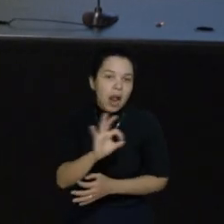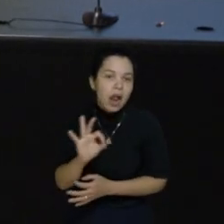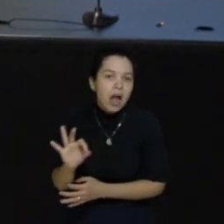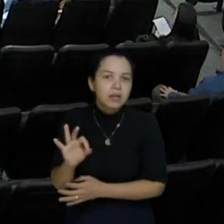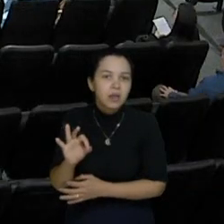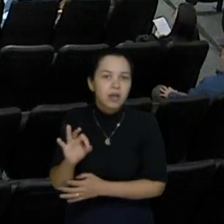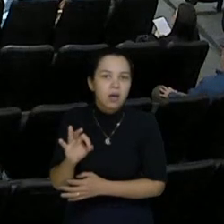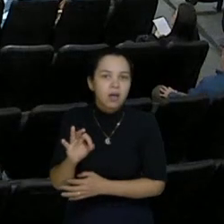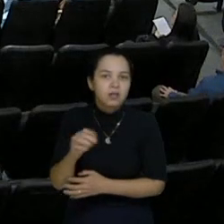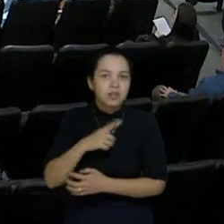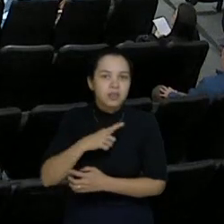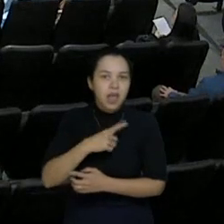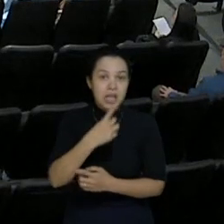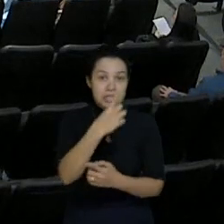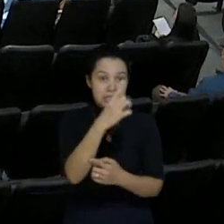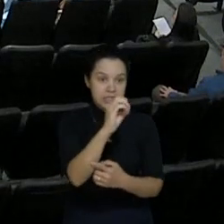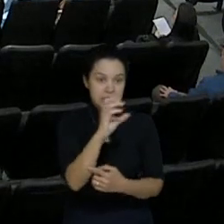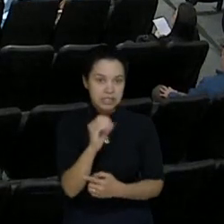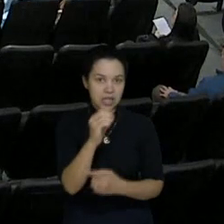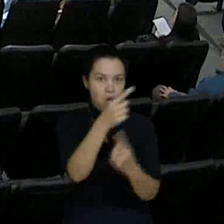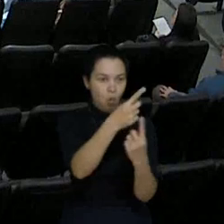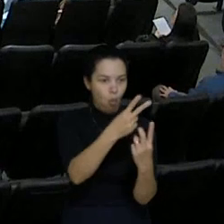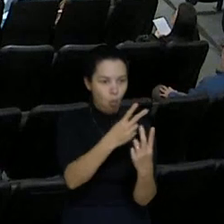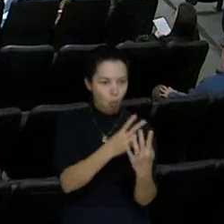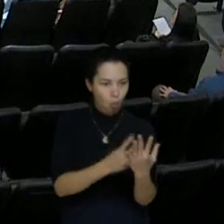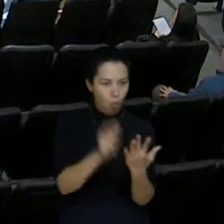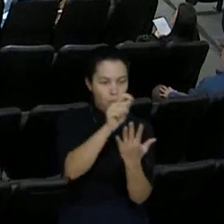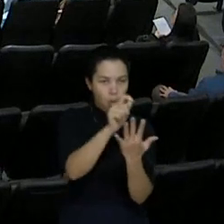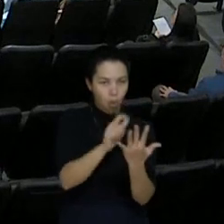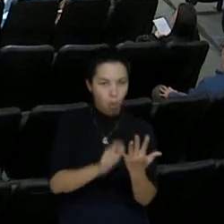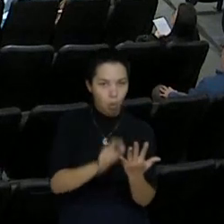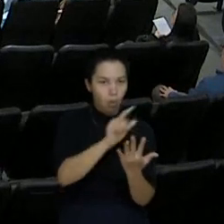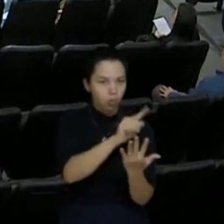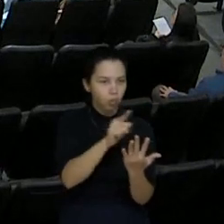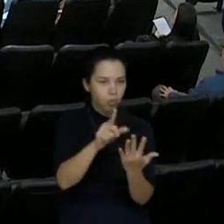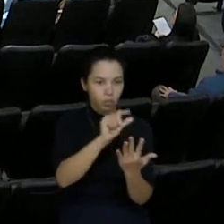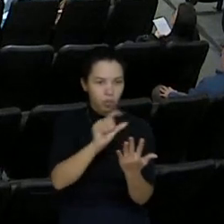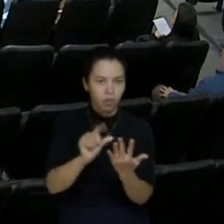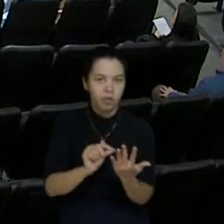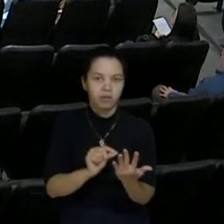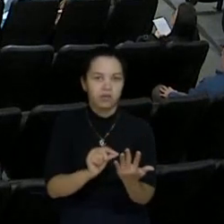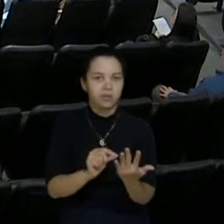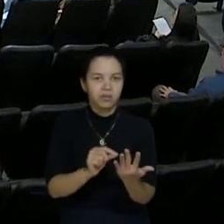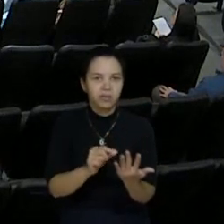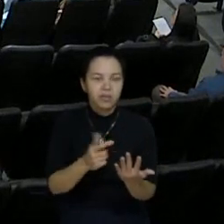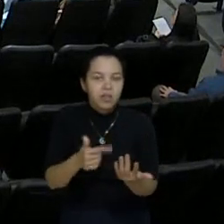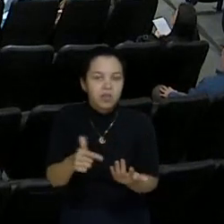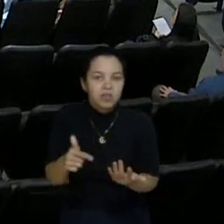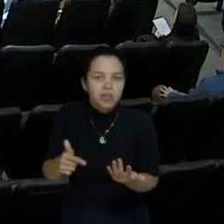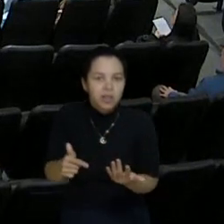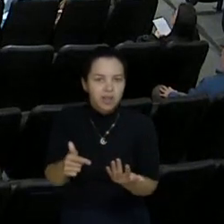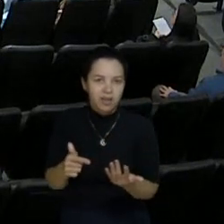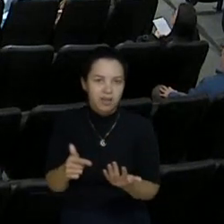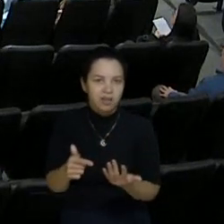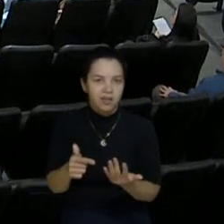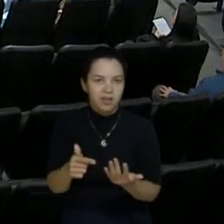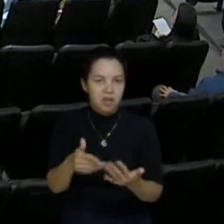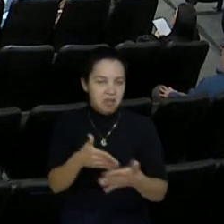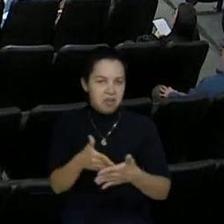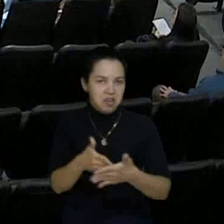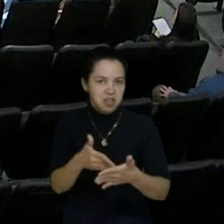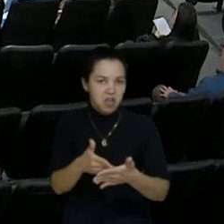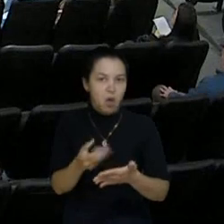questões todas de múltipla escolha etc e tal né não tem nenhuma restrição assim ou todas são questões